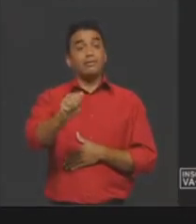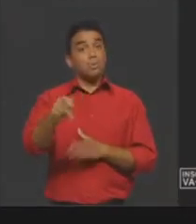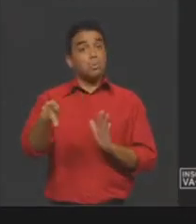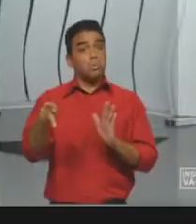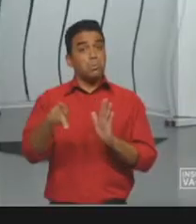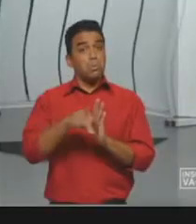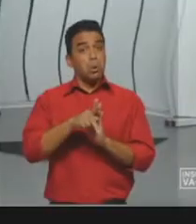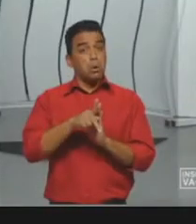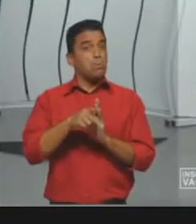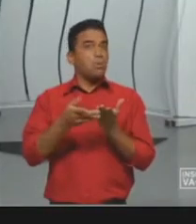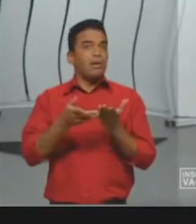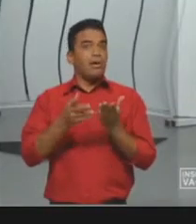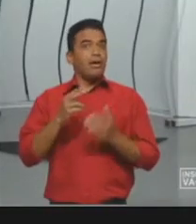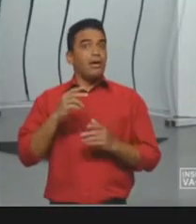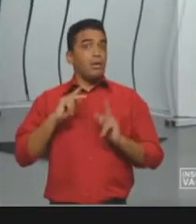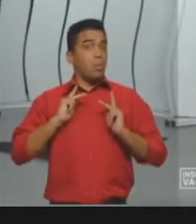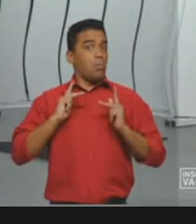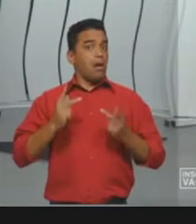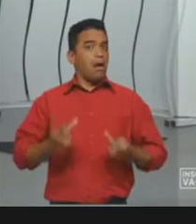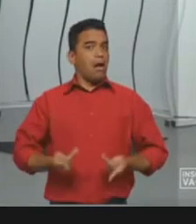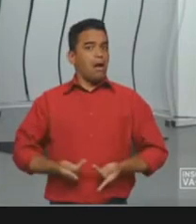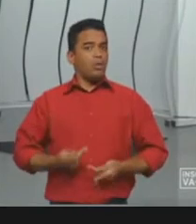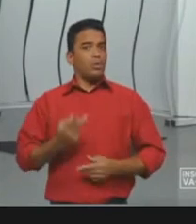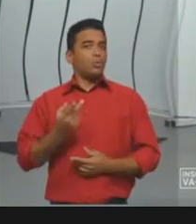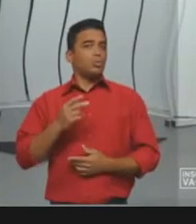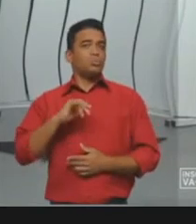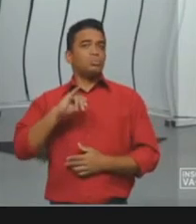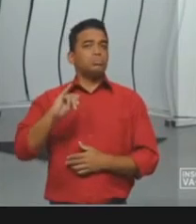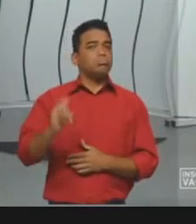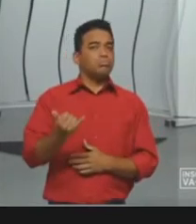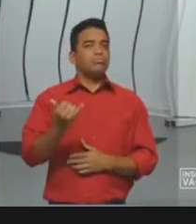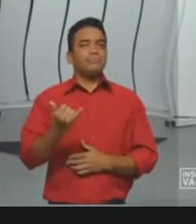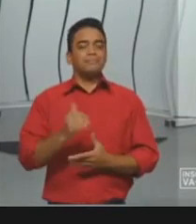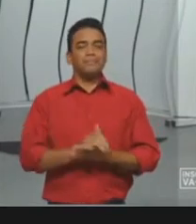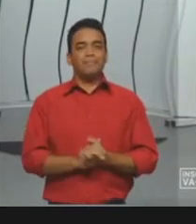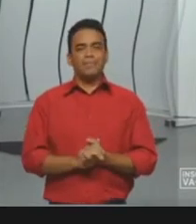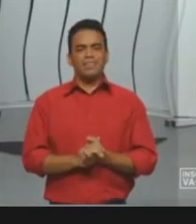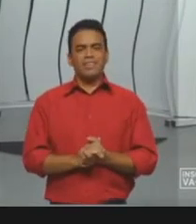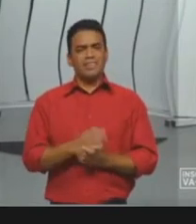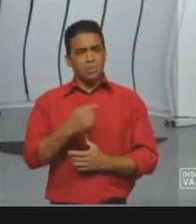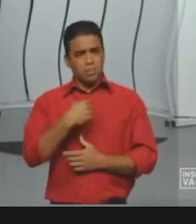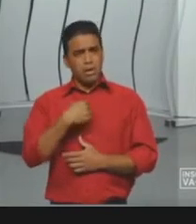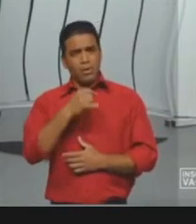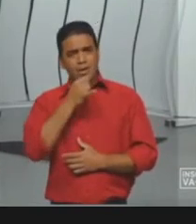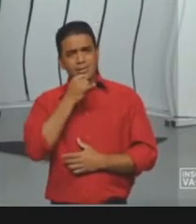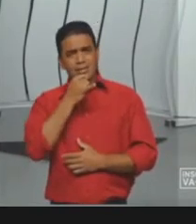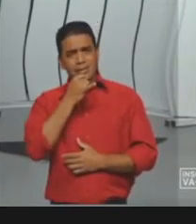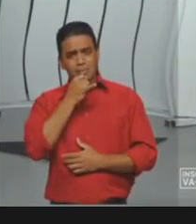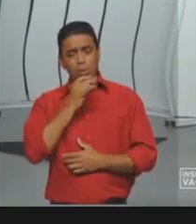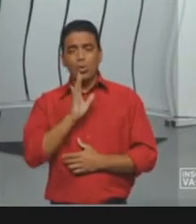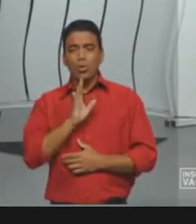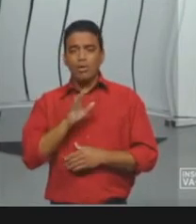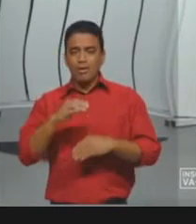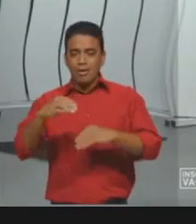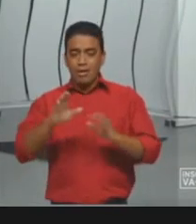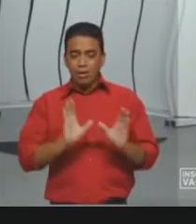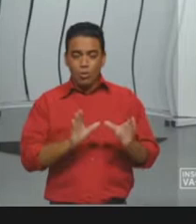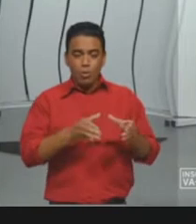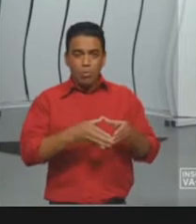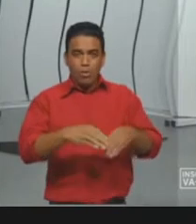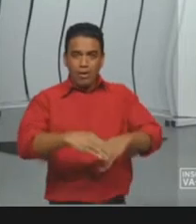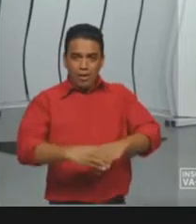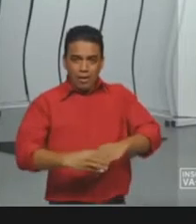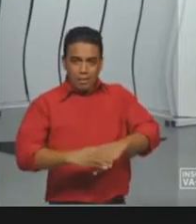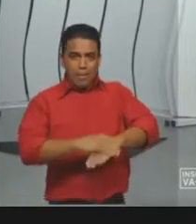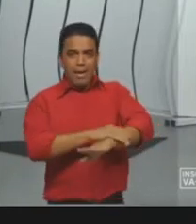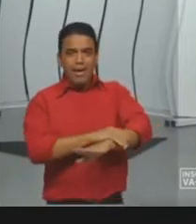humanas. Ah, tá. Então, naquele meu exemplo, meia serve para você calçar